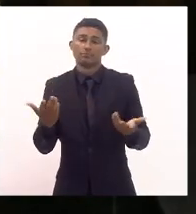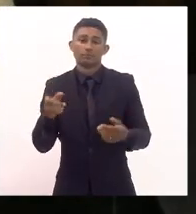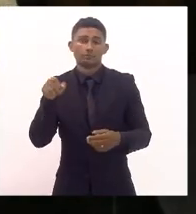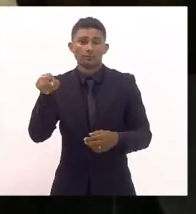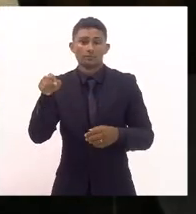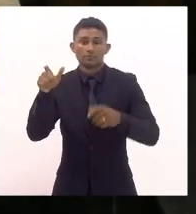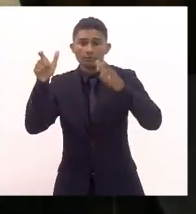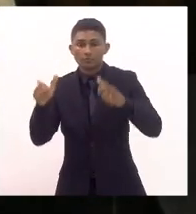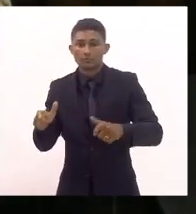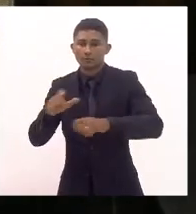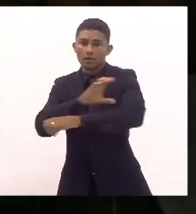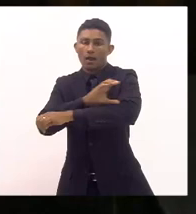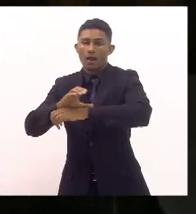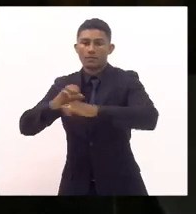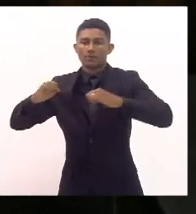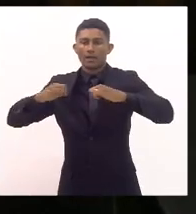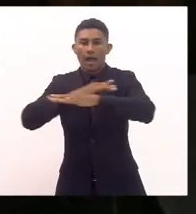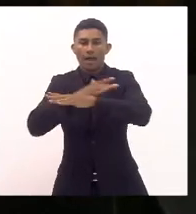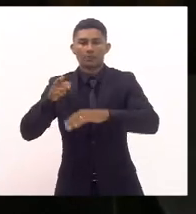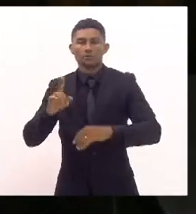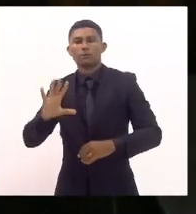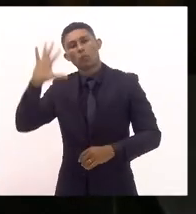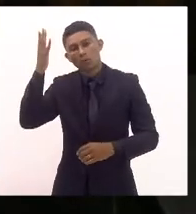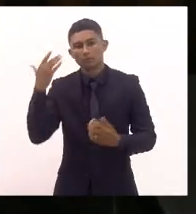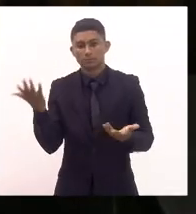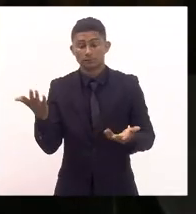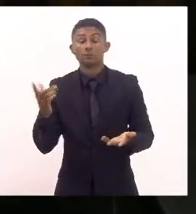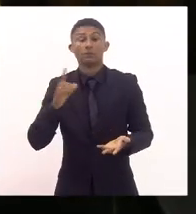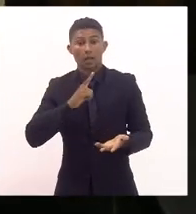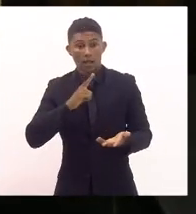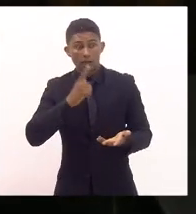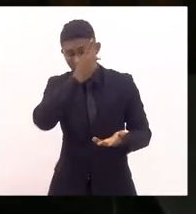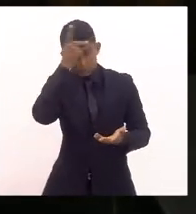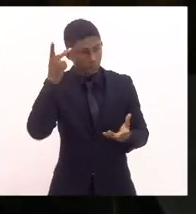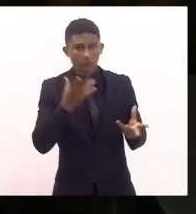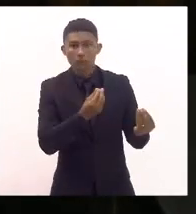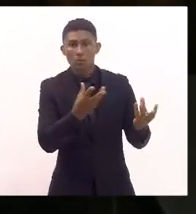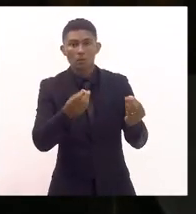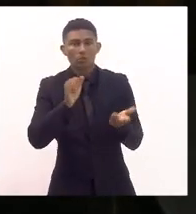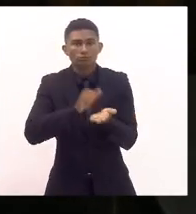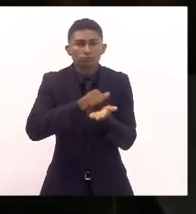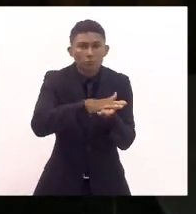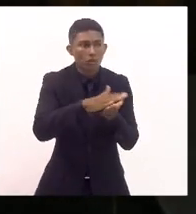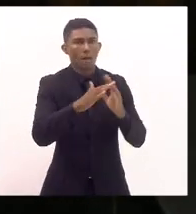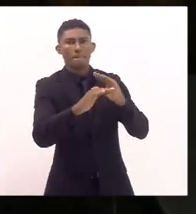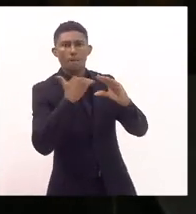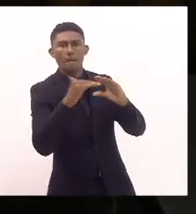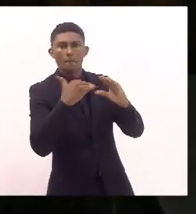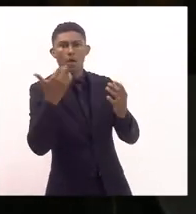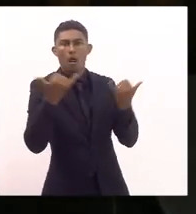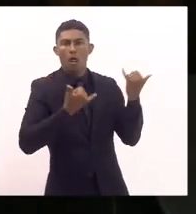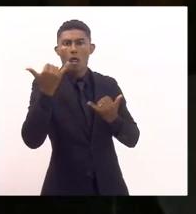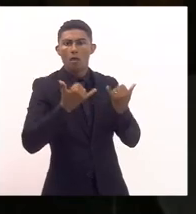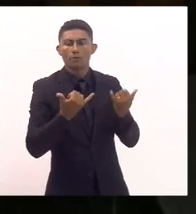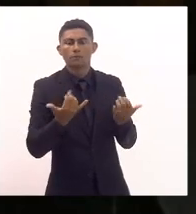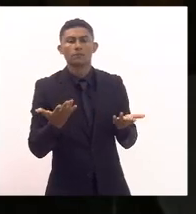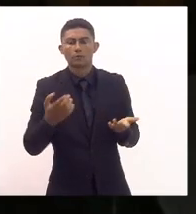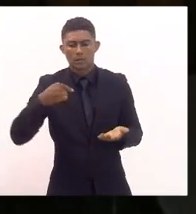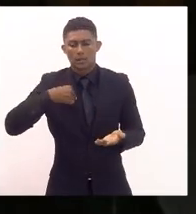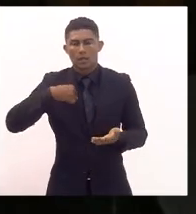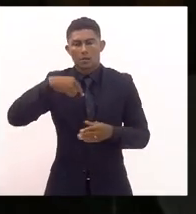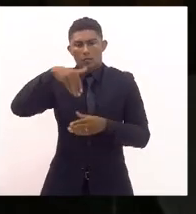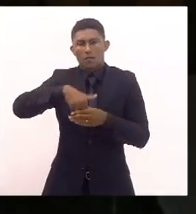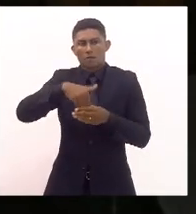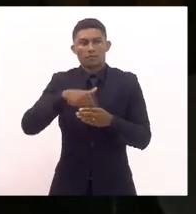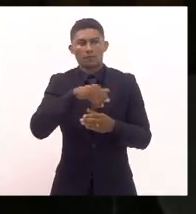na cidade de Campo eu recebo inúmeras reclamações denúncias e Eu Fui eleito pelo povo pelo povo para